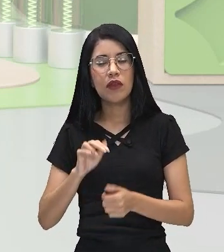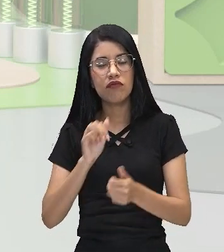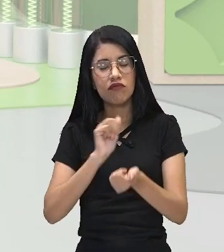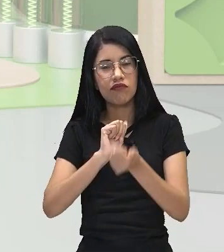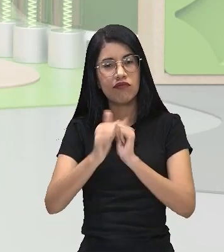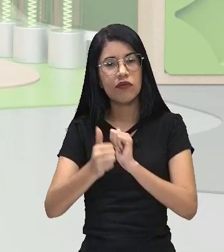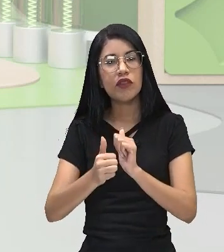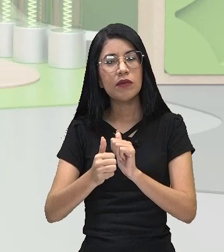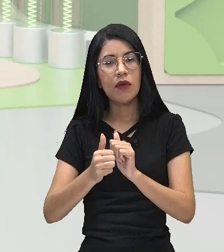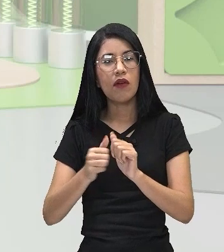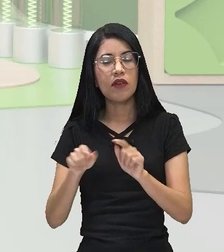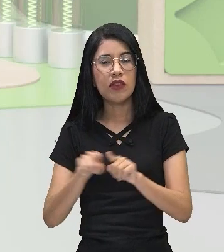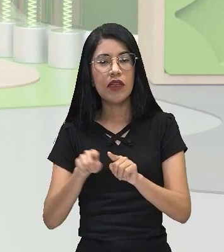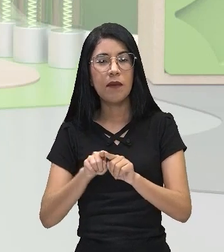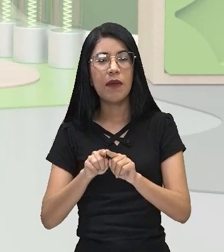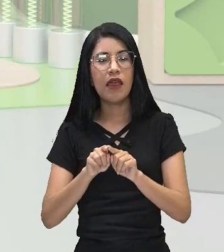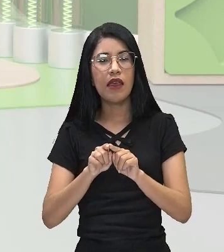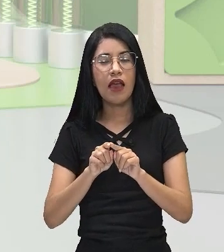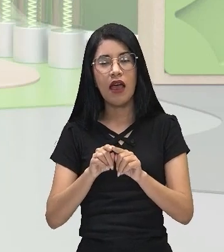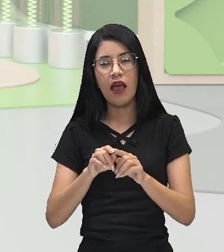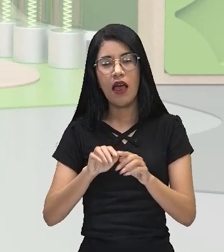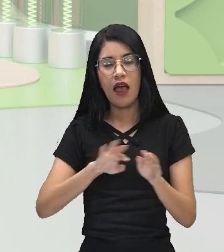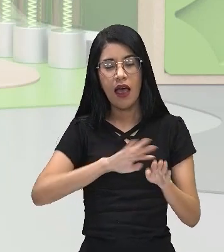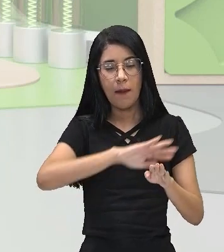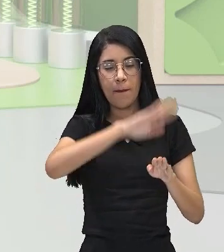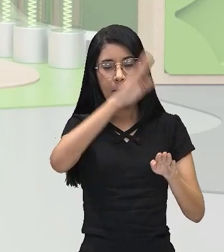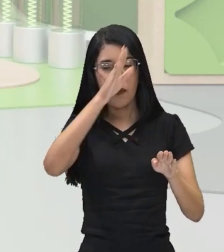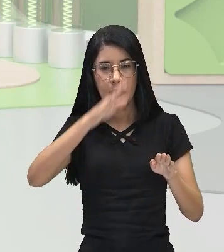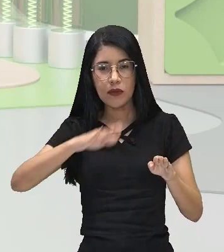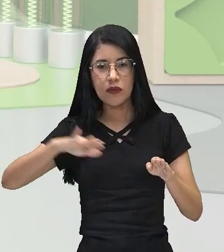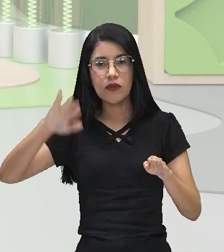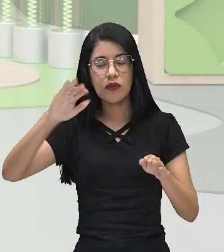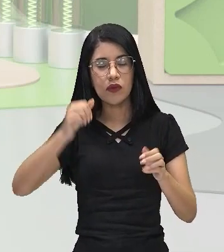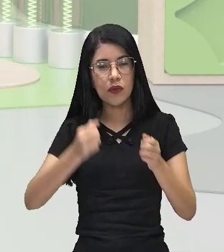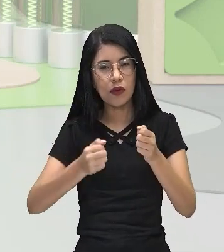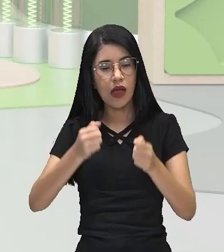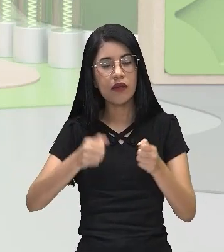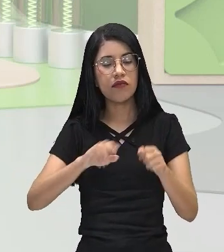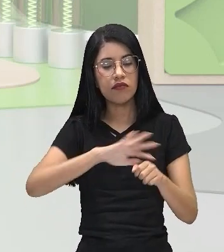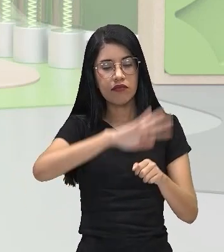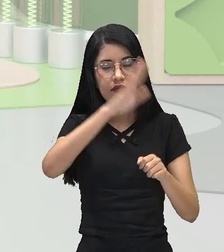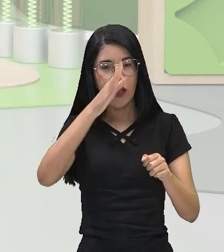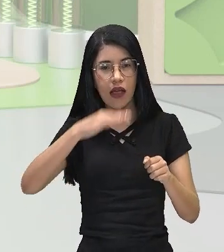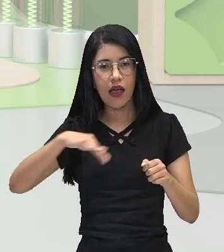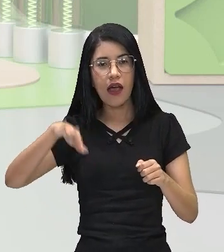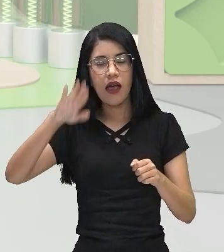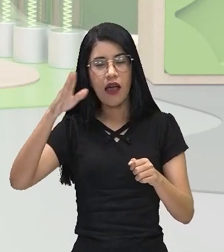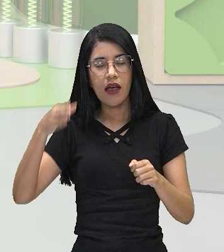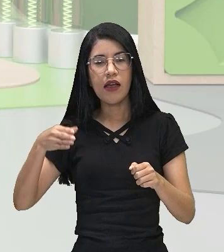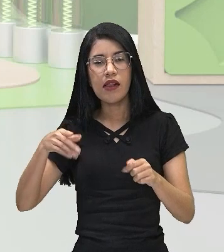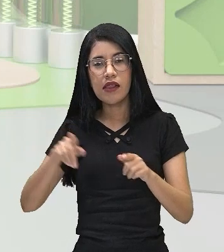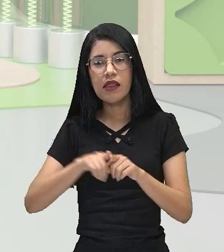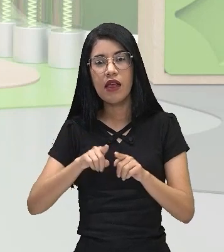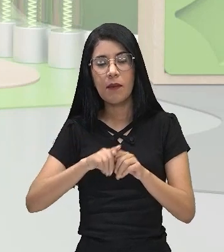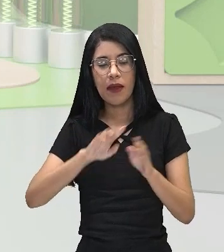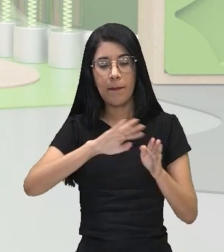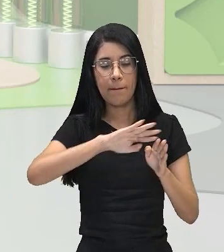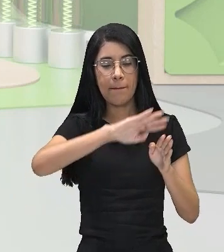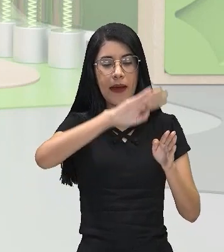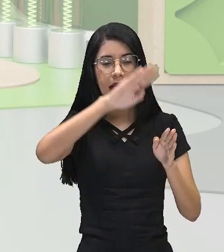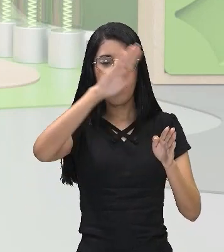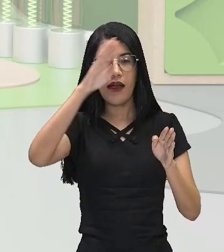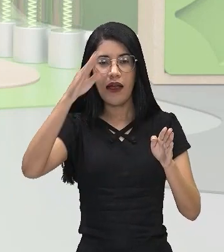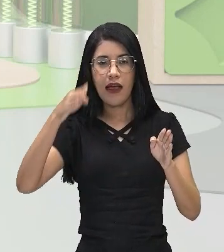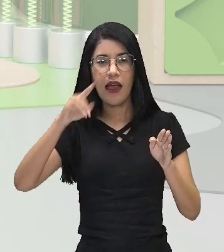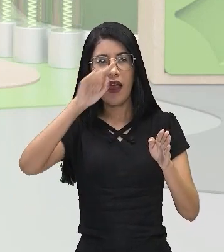outro exemplo da montanha-russa, quando o carrinho ele está subindo ali aquela montanha, né, aquele primeiro ponto mais elevado